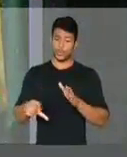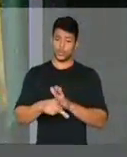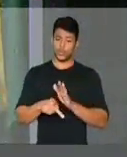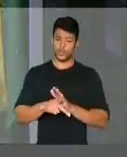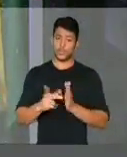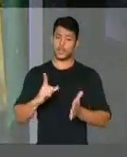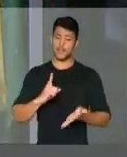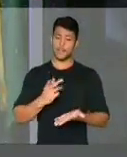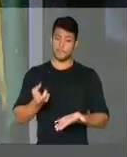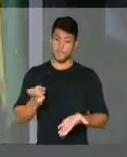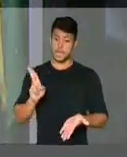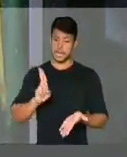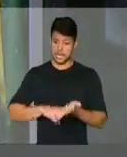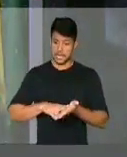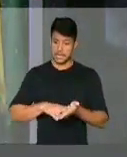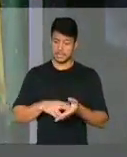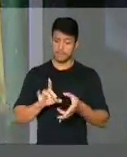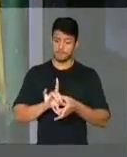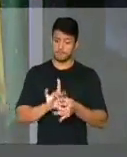carta aberta de que